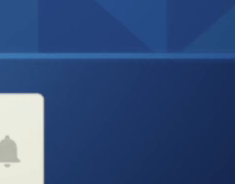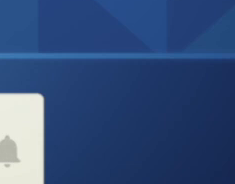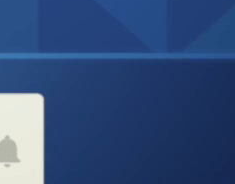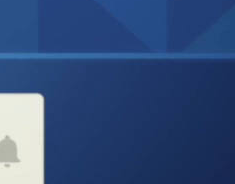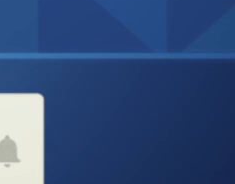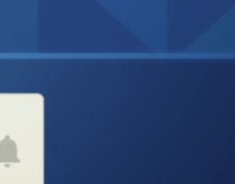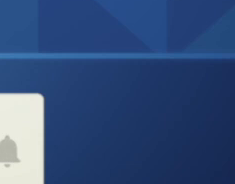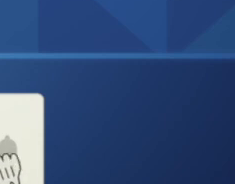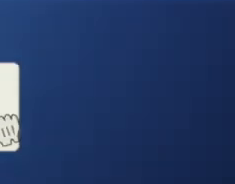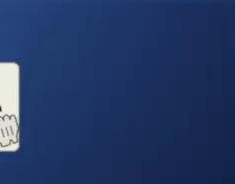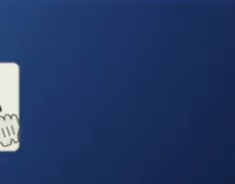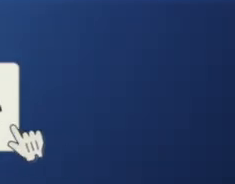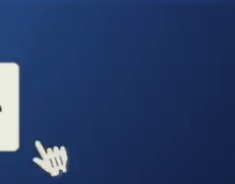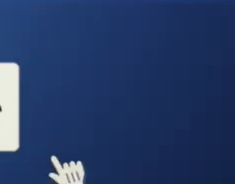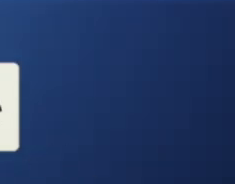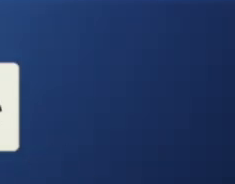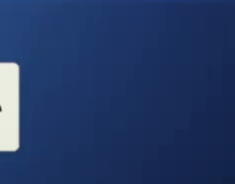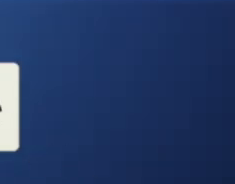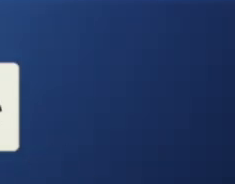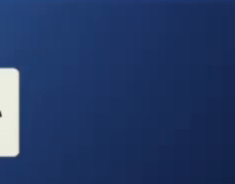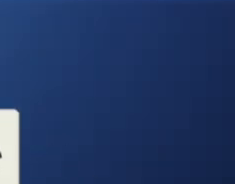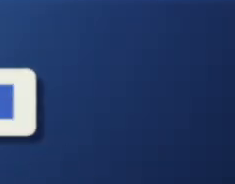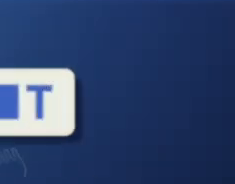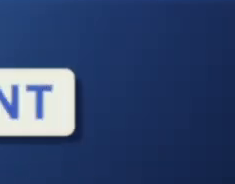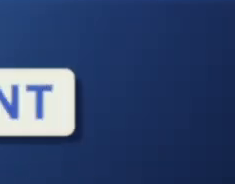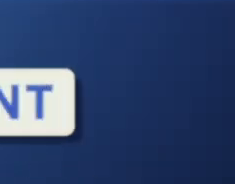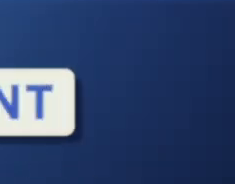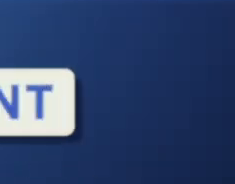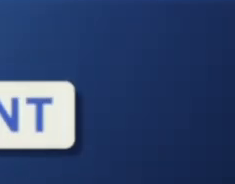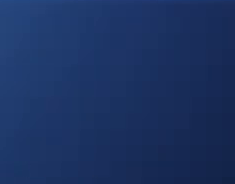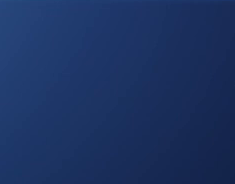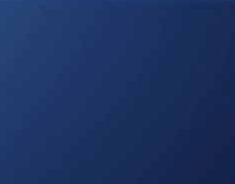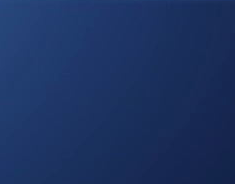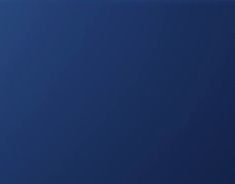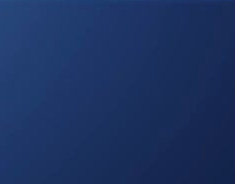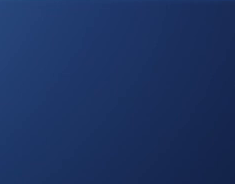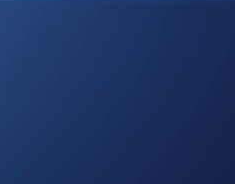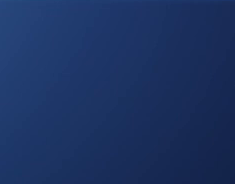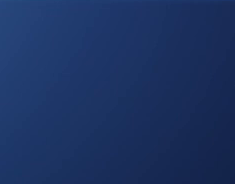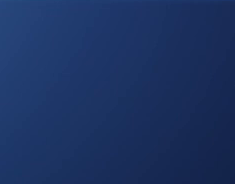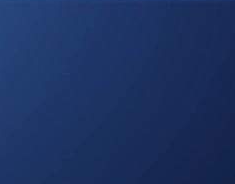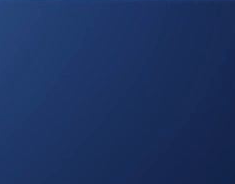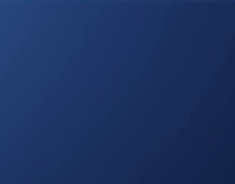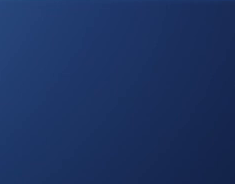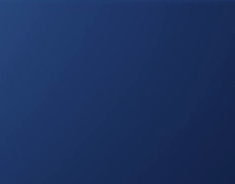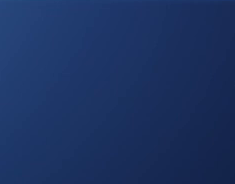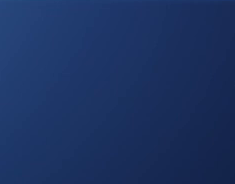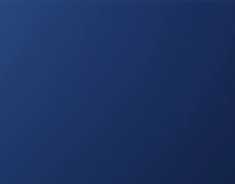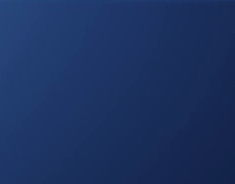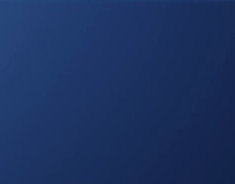factuais, que tal lua inscreva. No hanehan butang notifikasi, hodi fo komentari no fa tutan ba media selo.